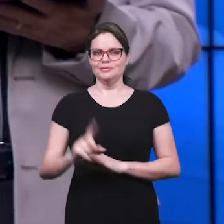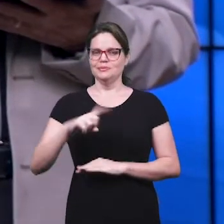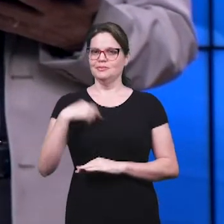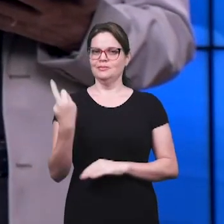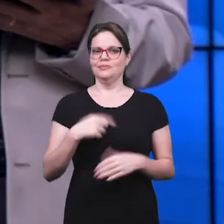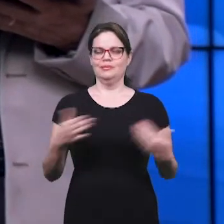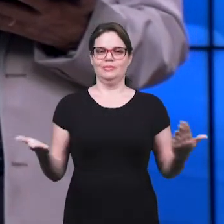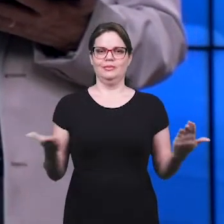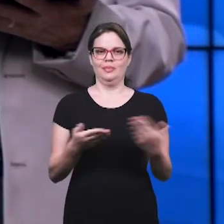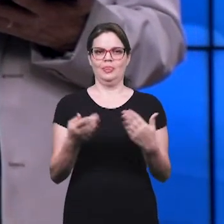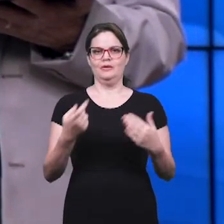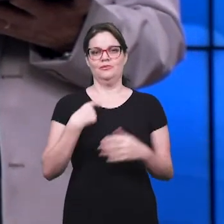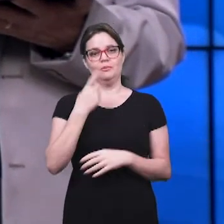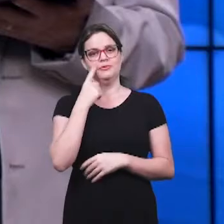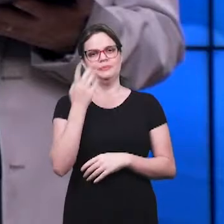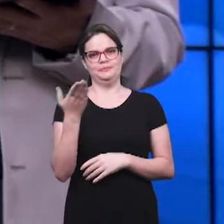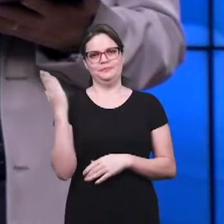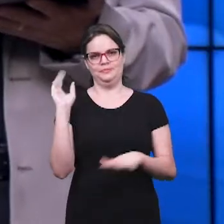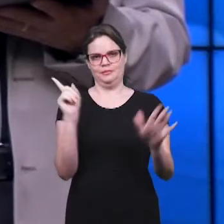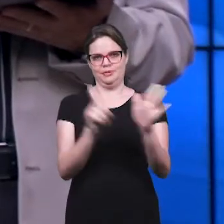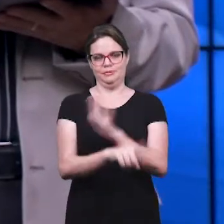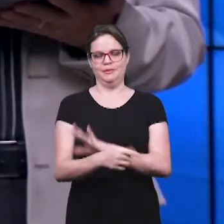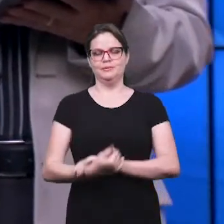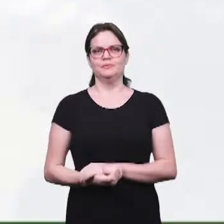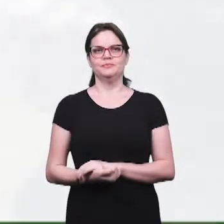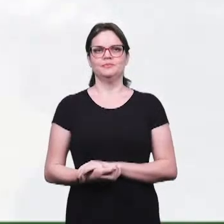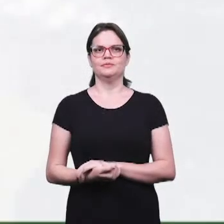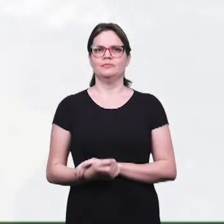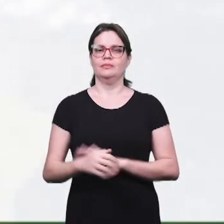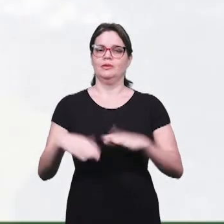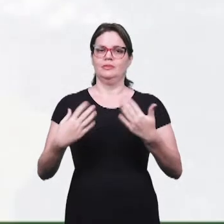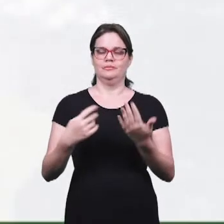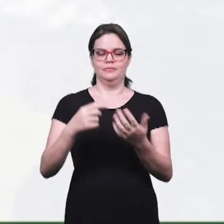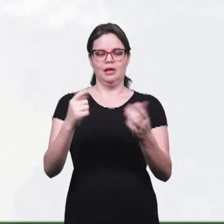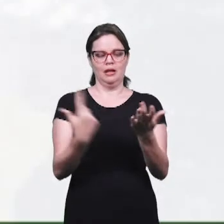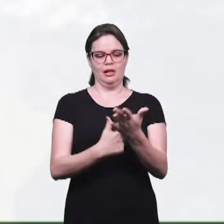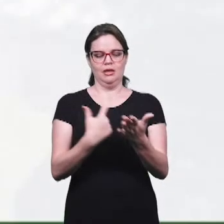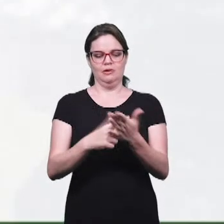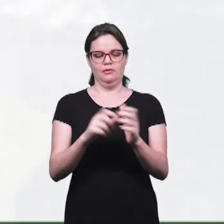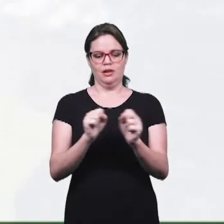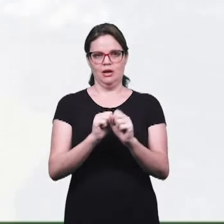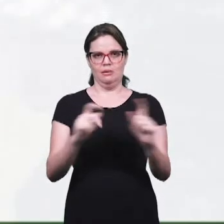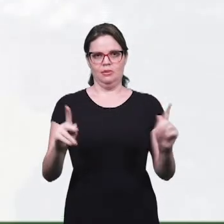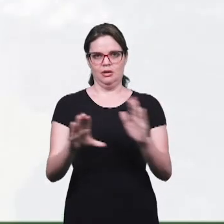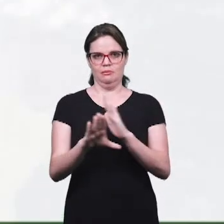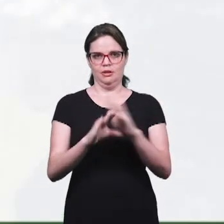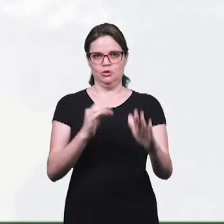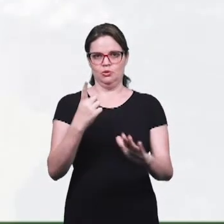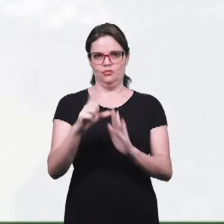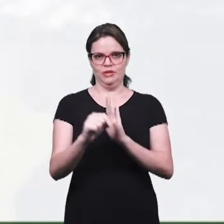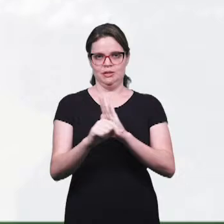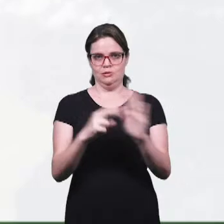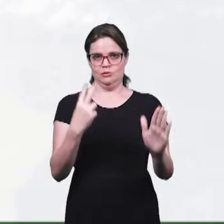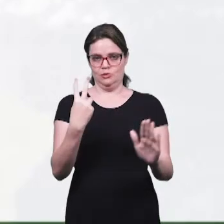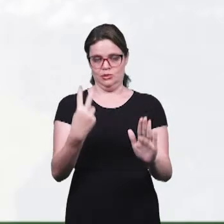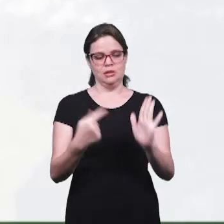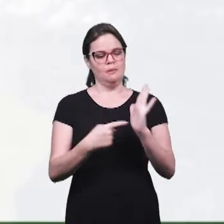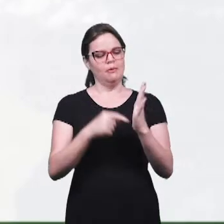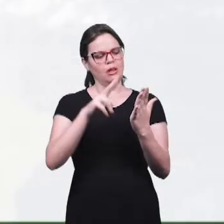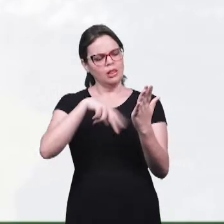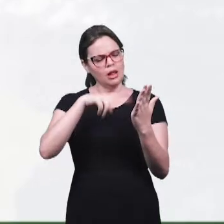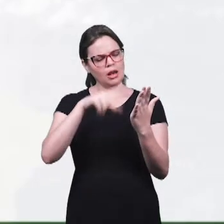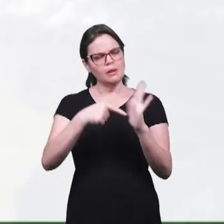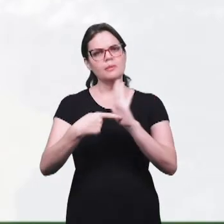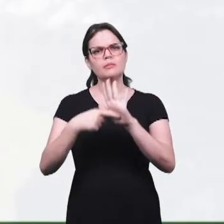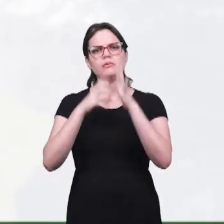nós vamos ver então a pergunta. Vamos ler a pergunta. Ela diz assim: ao ler Apocalipse, capítulo 1, verso 2, identifique os 3